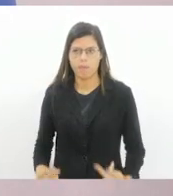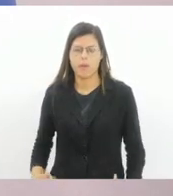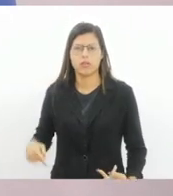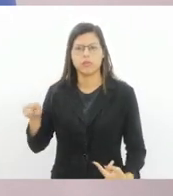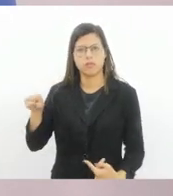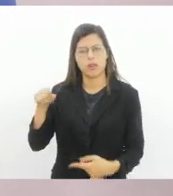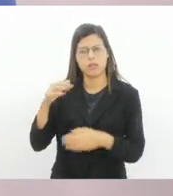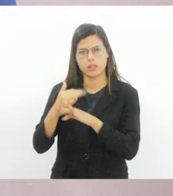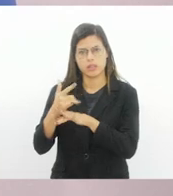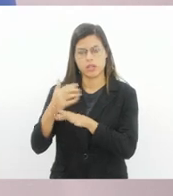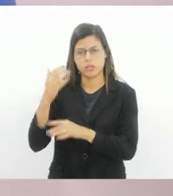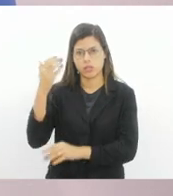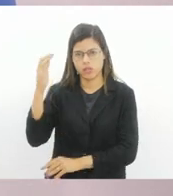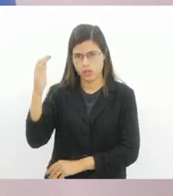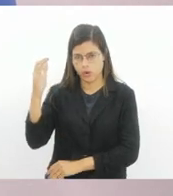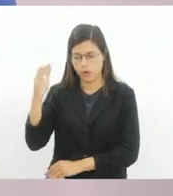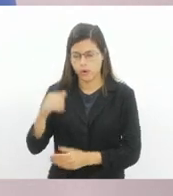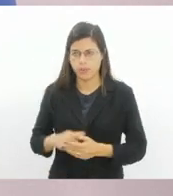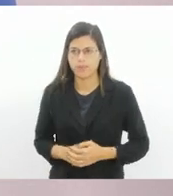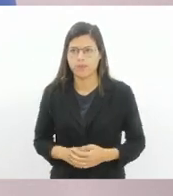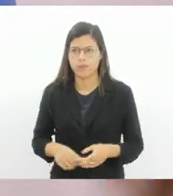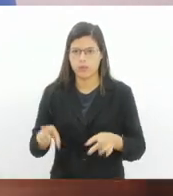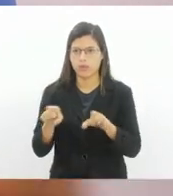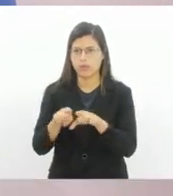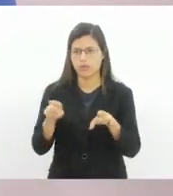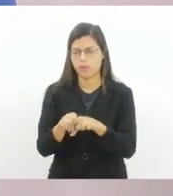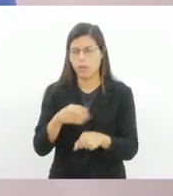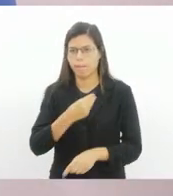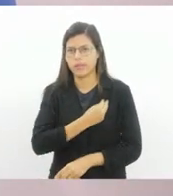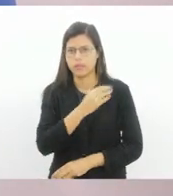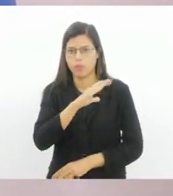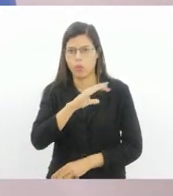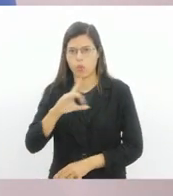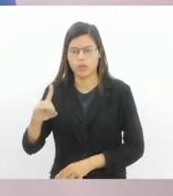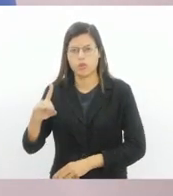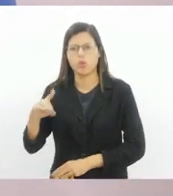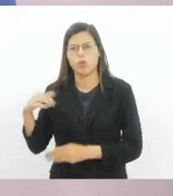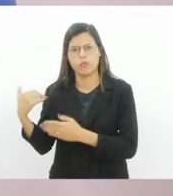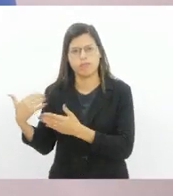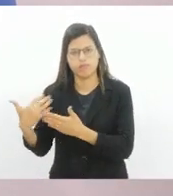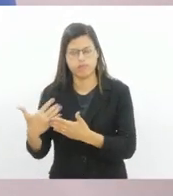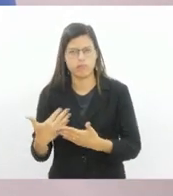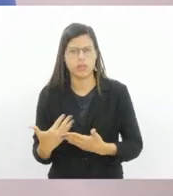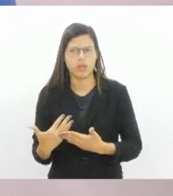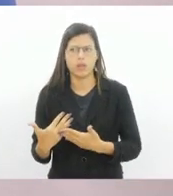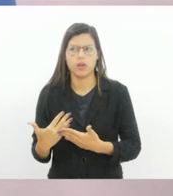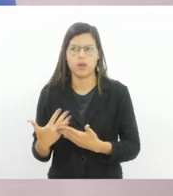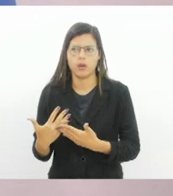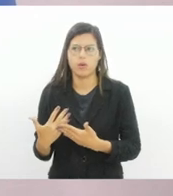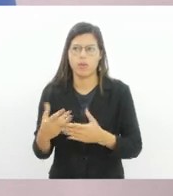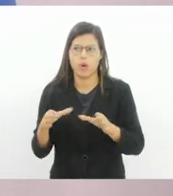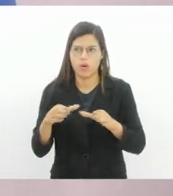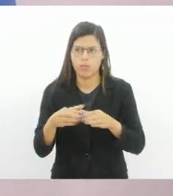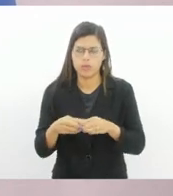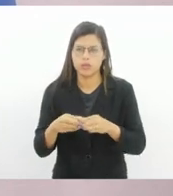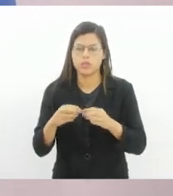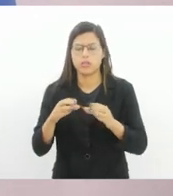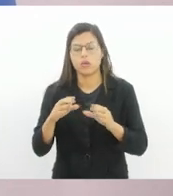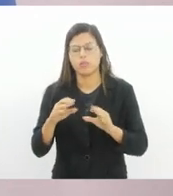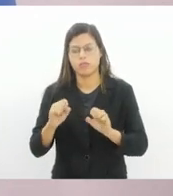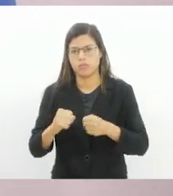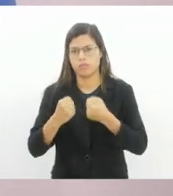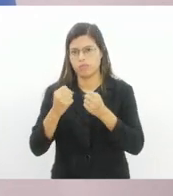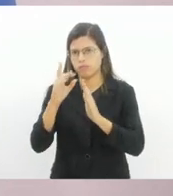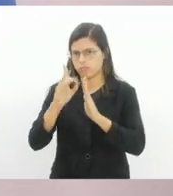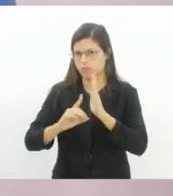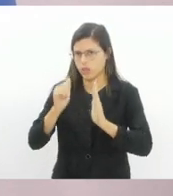Niterói, inclusive participou e coordenou por algum tempo a Comissão de Defesa dos Direitos da Mulher aqui da